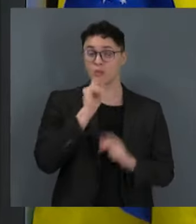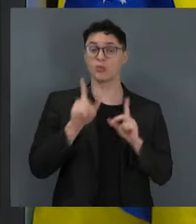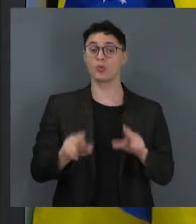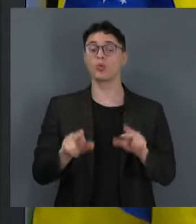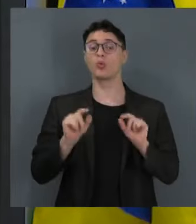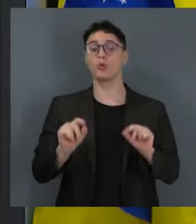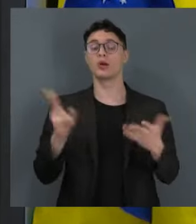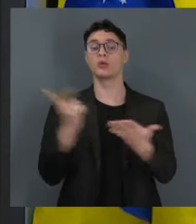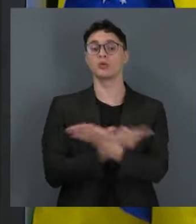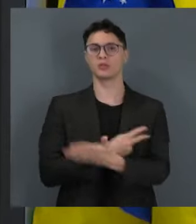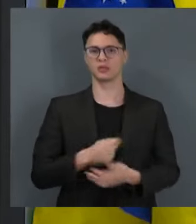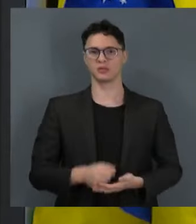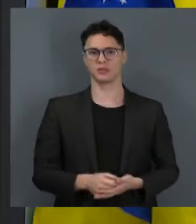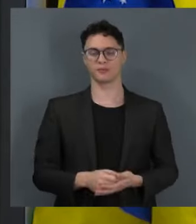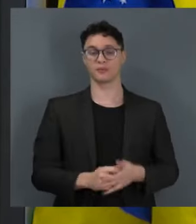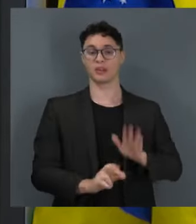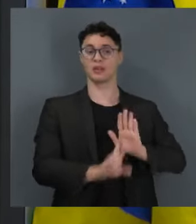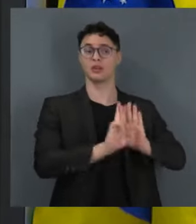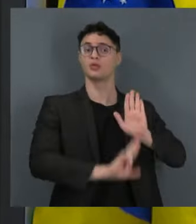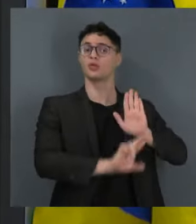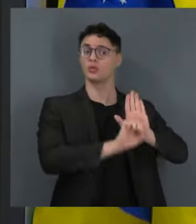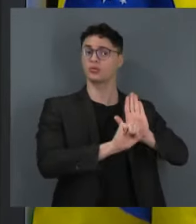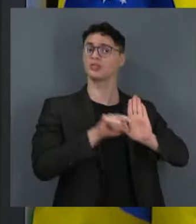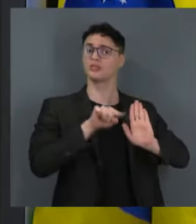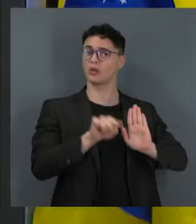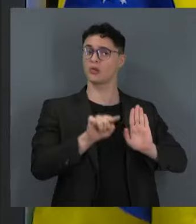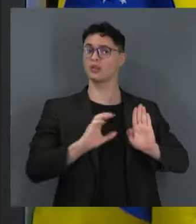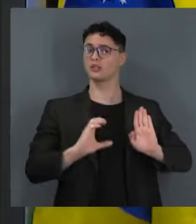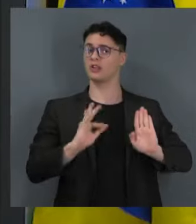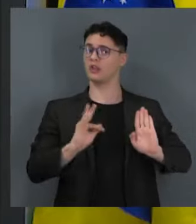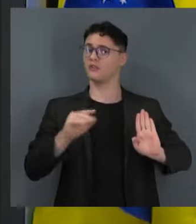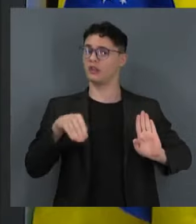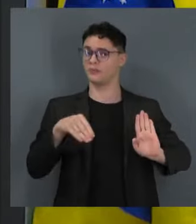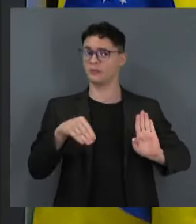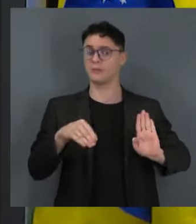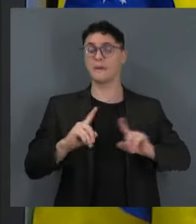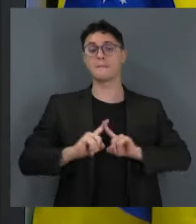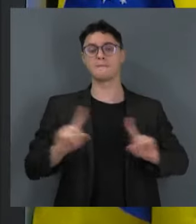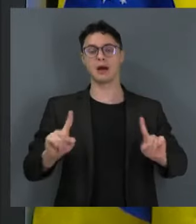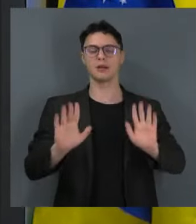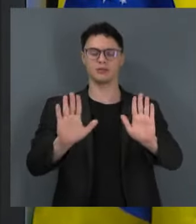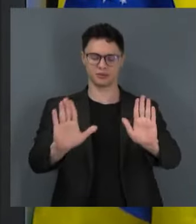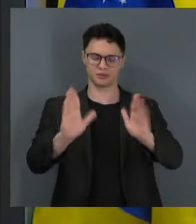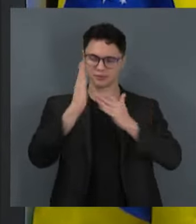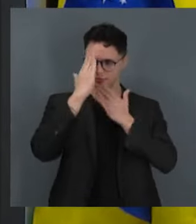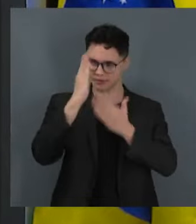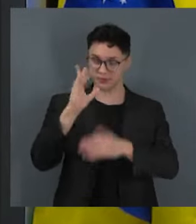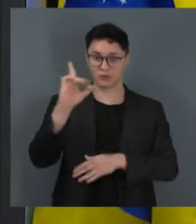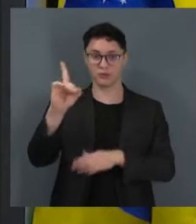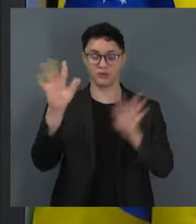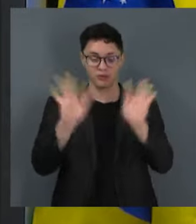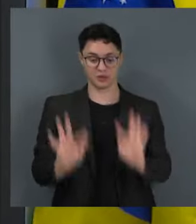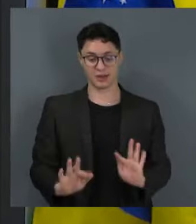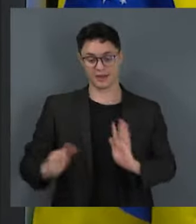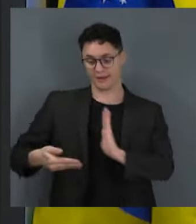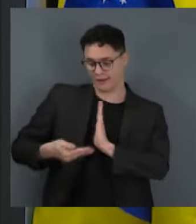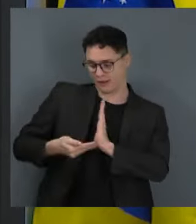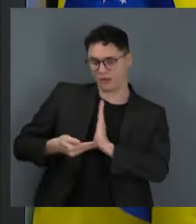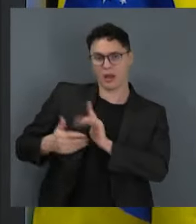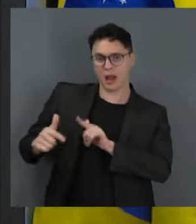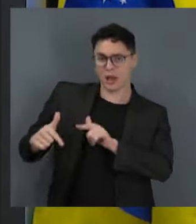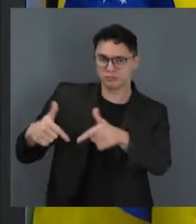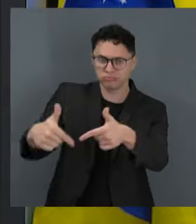caso da resolução do CF mas felizmente a câmara dos deputados agiu com